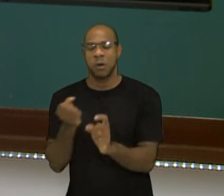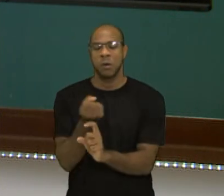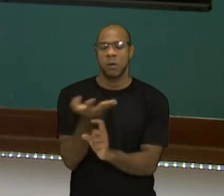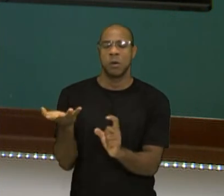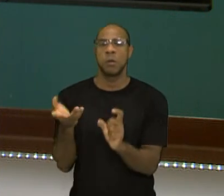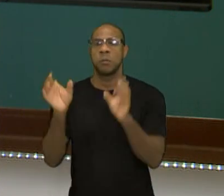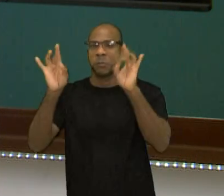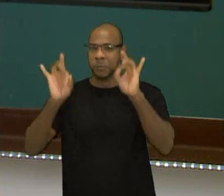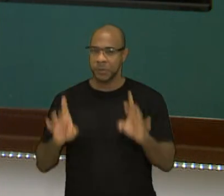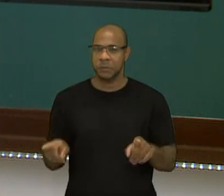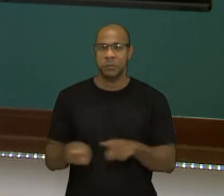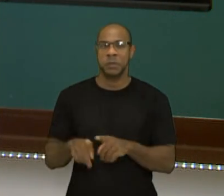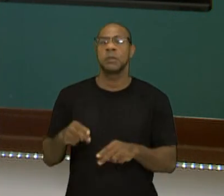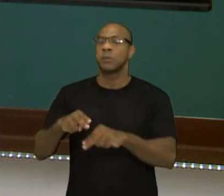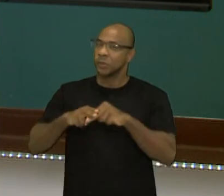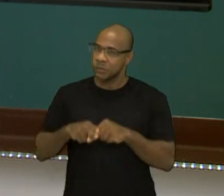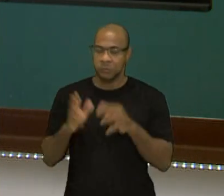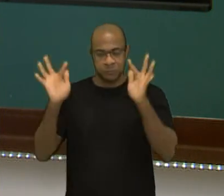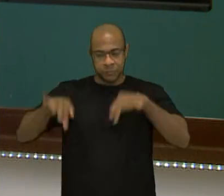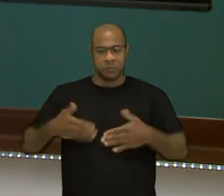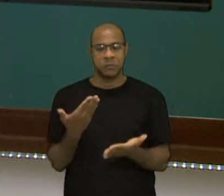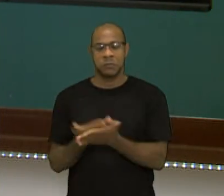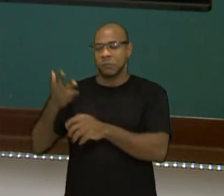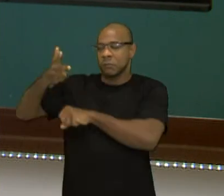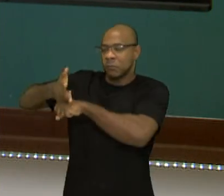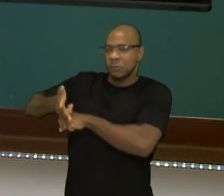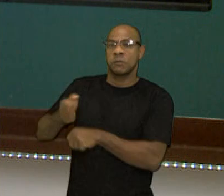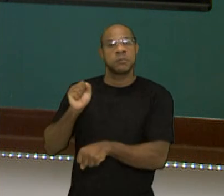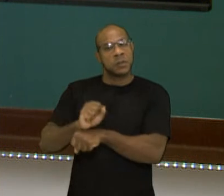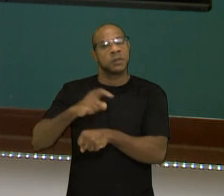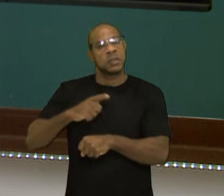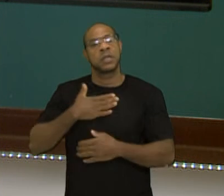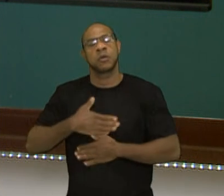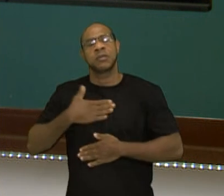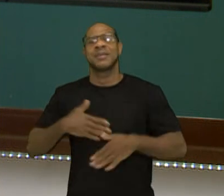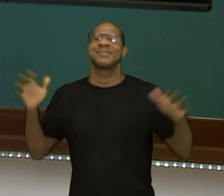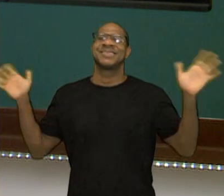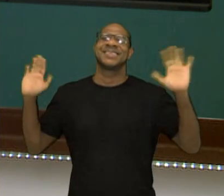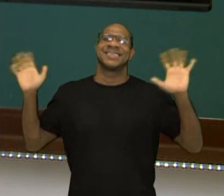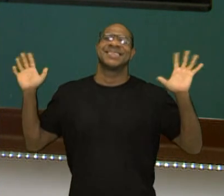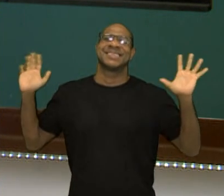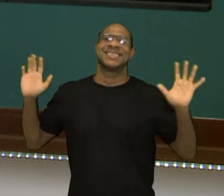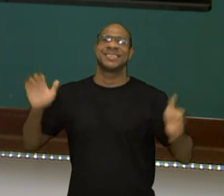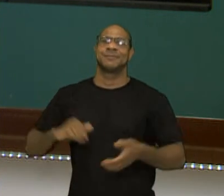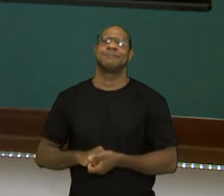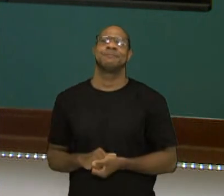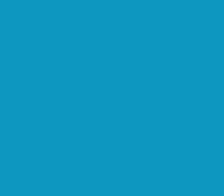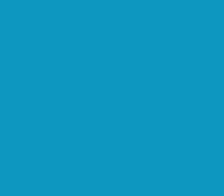especiais. Com isso, a gente finaliza o vídeo. Espero que tenham gostado e até breve.